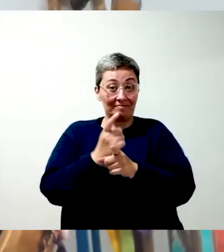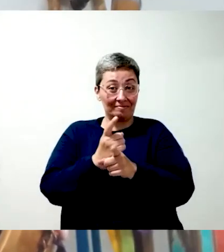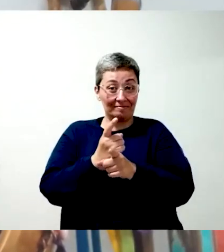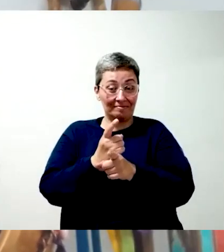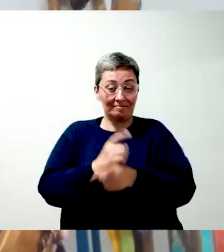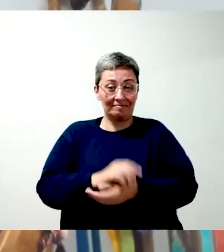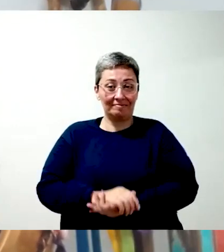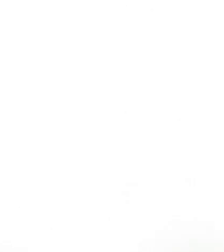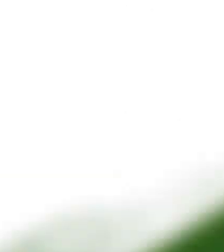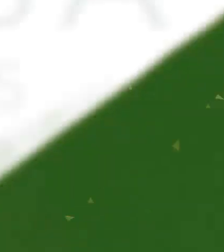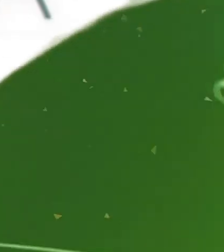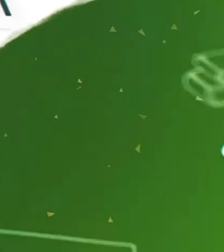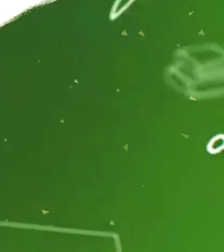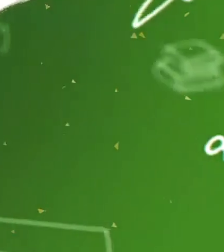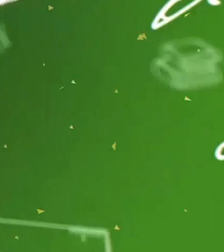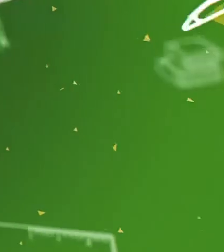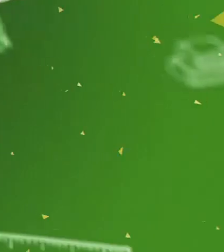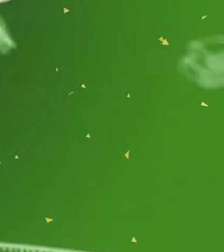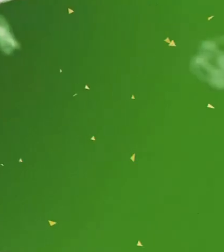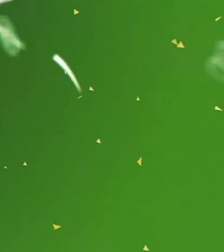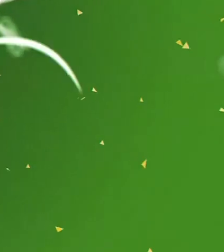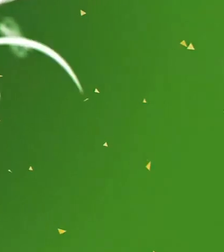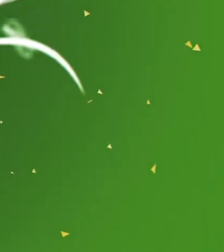Até breve.